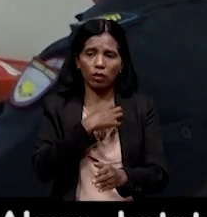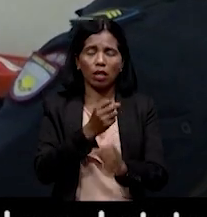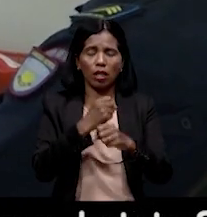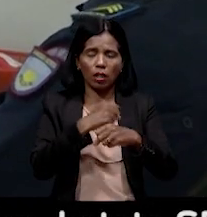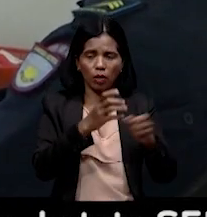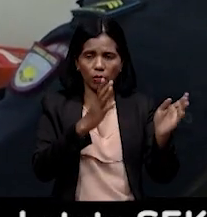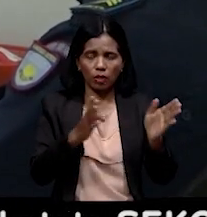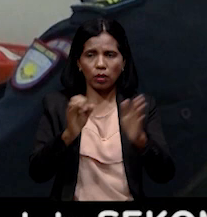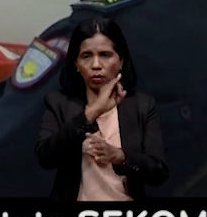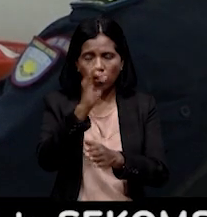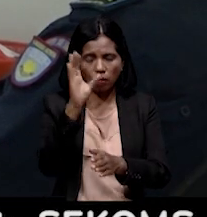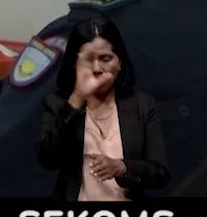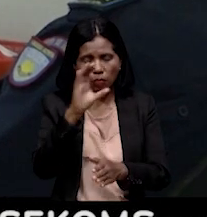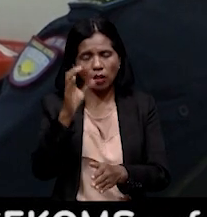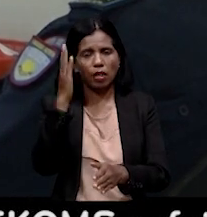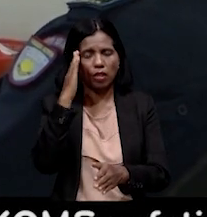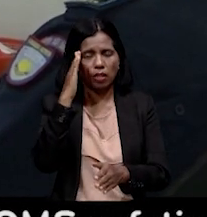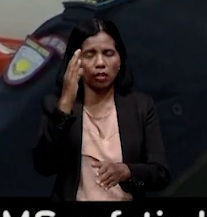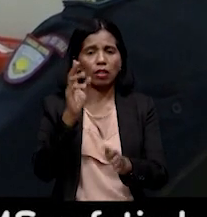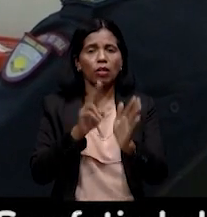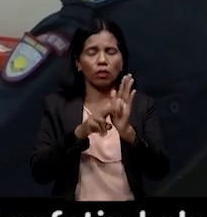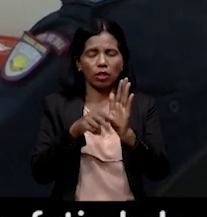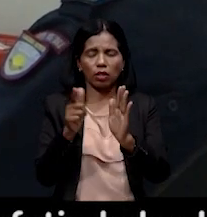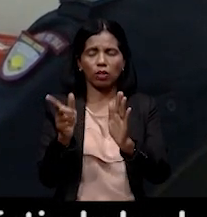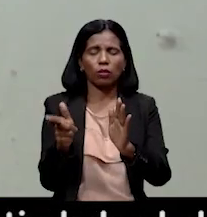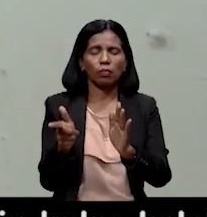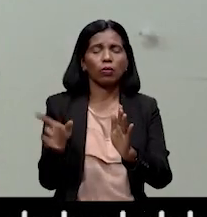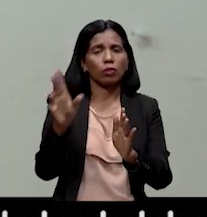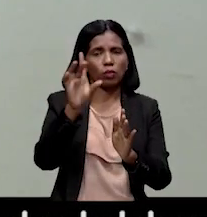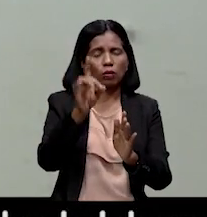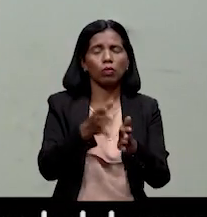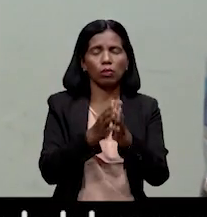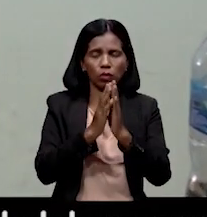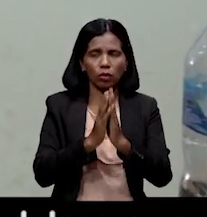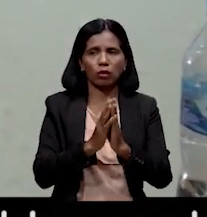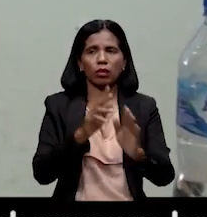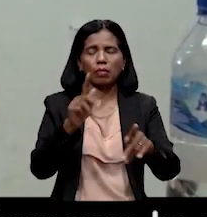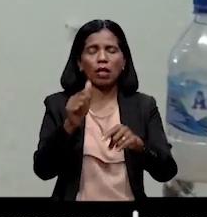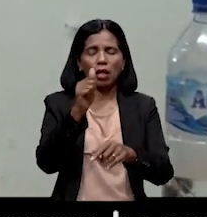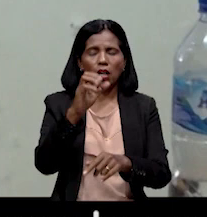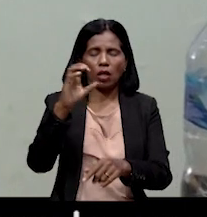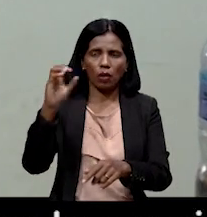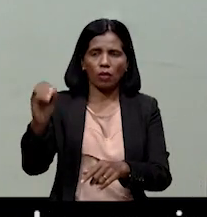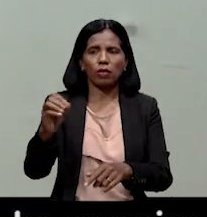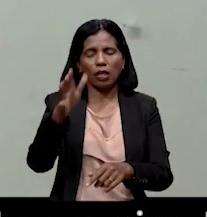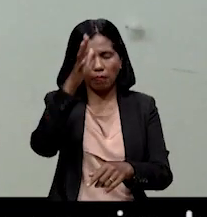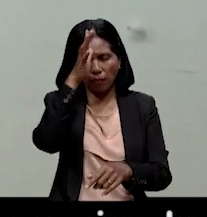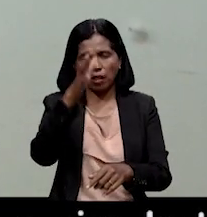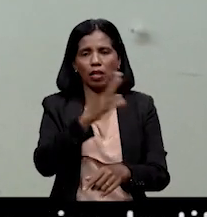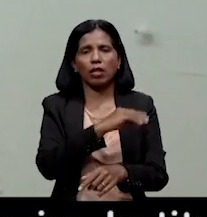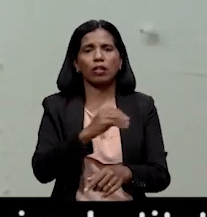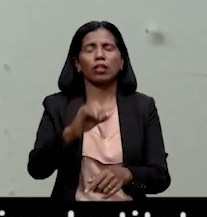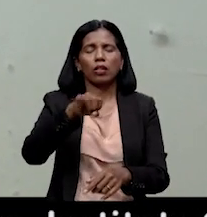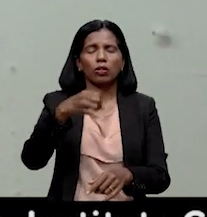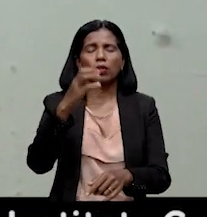de identificação durante horas de tunulo recém rua, o de russo mandado detenção para suspeito AO, Niaman, o inicial